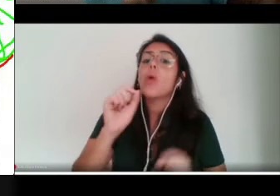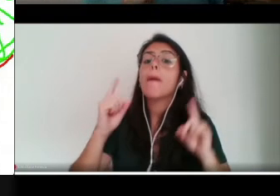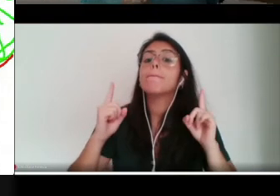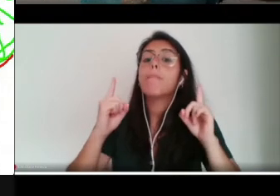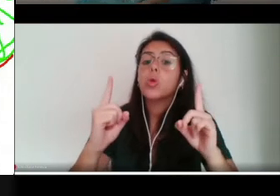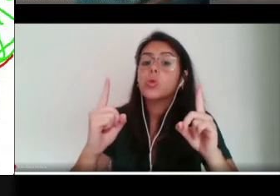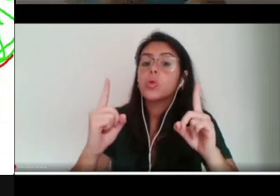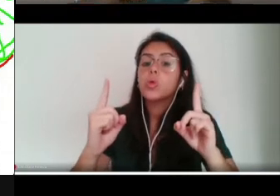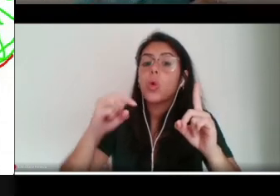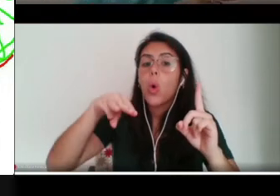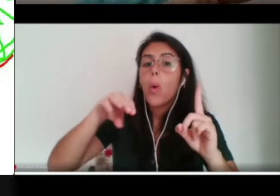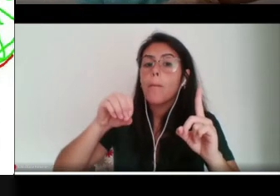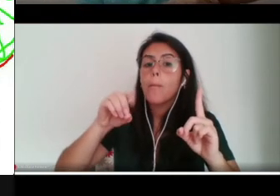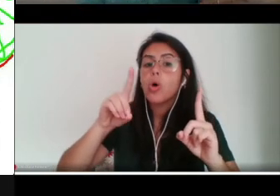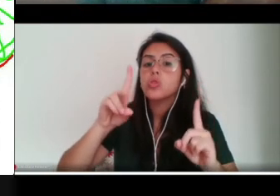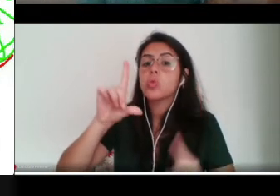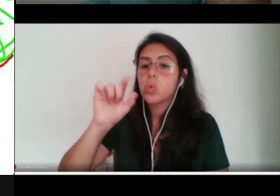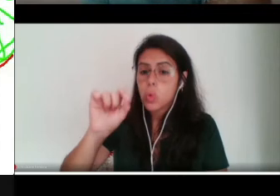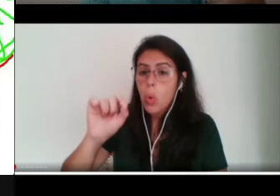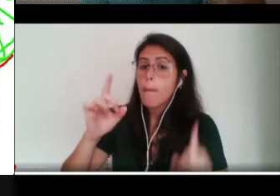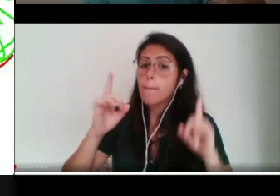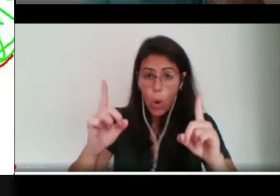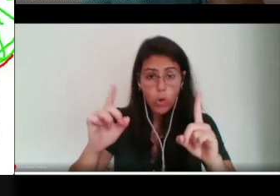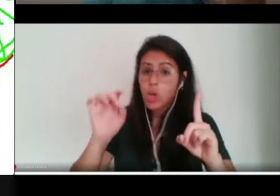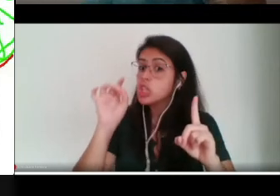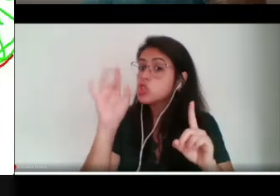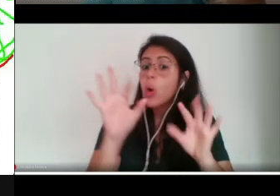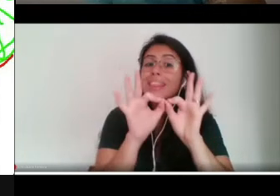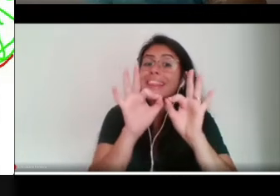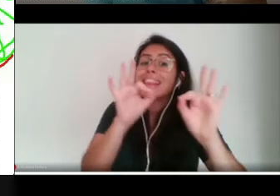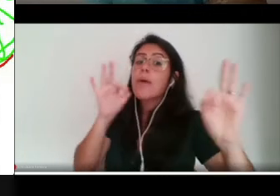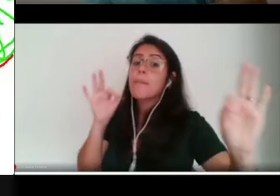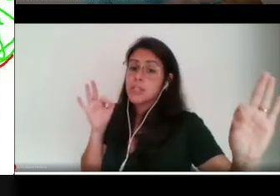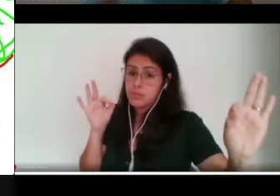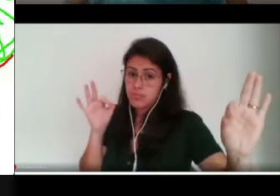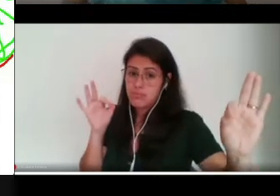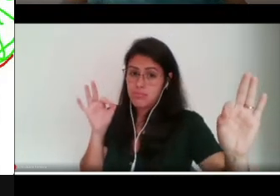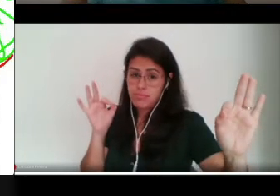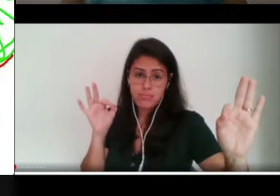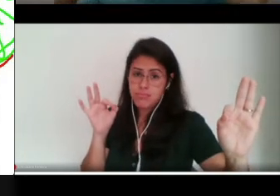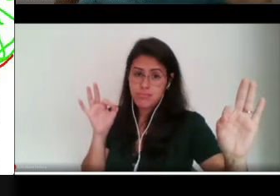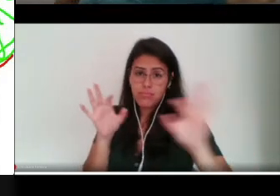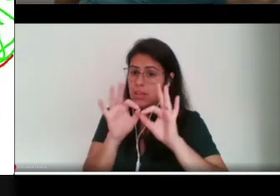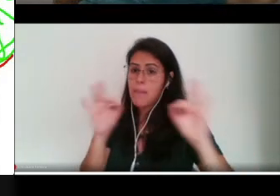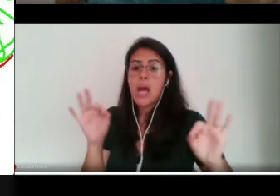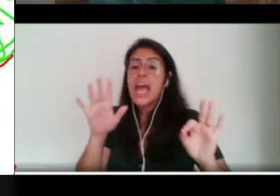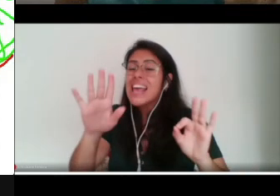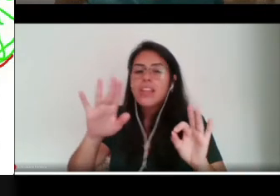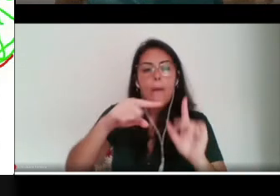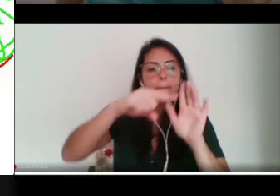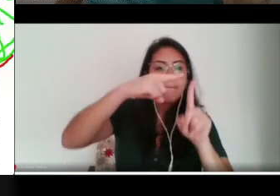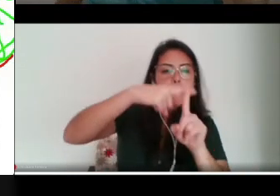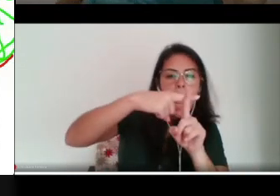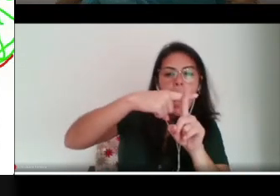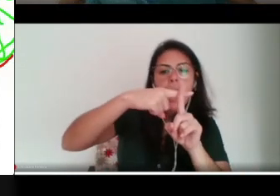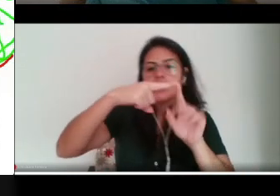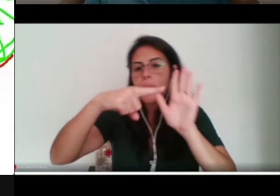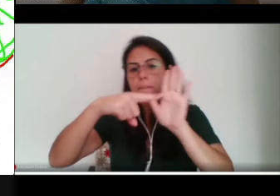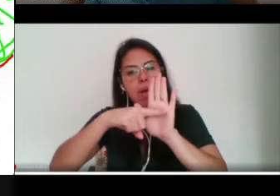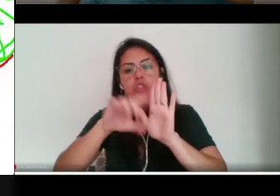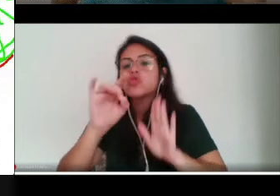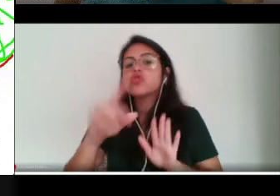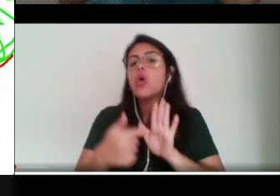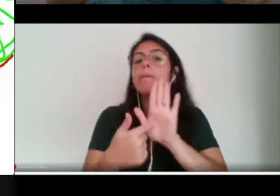O sinal, ele indica o sentido, certo? Quando eu peço módulo, eu só